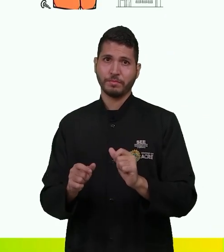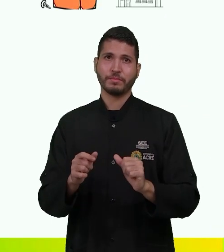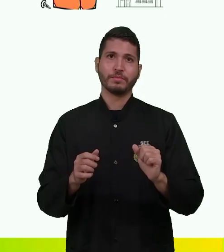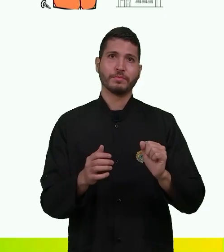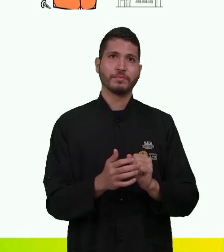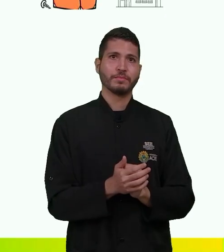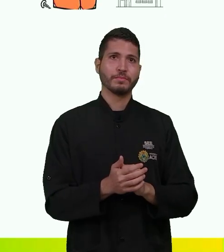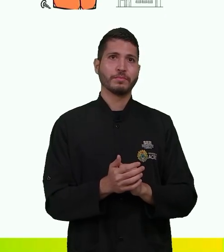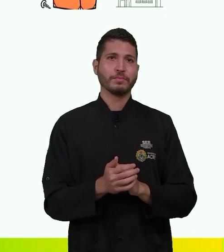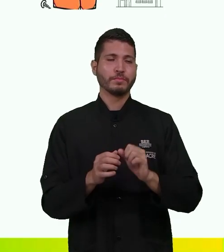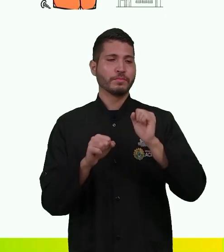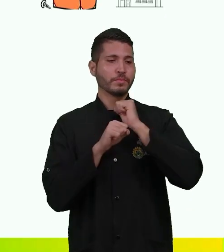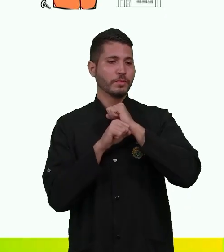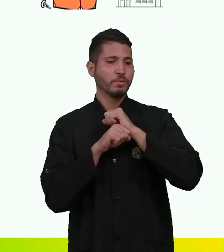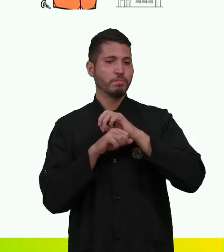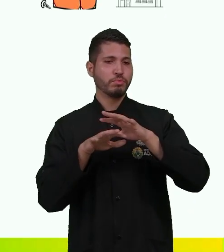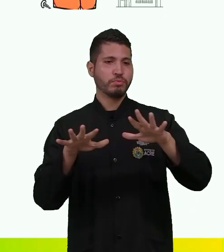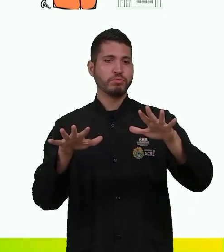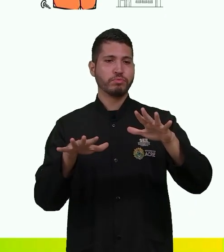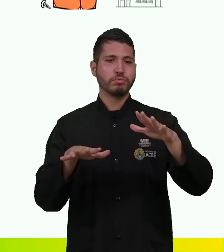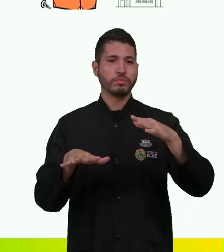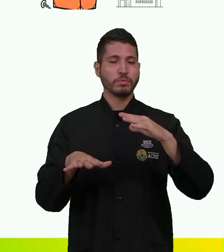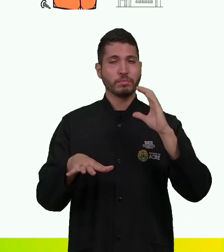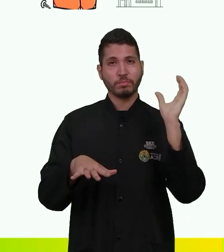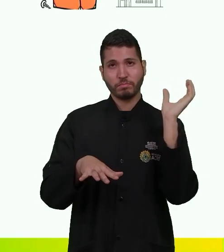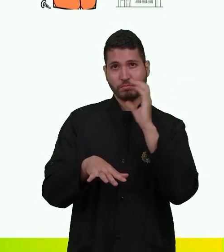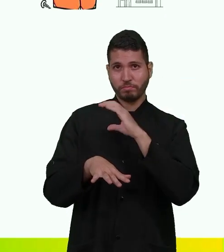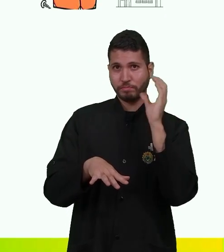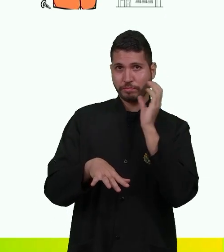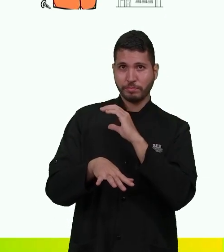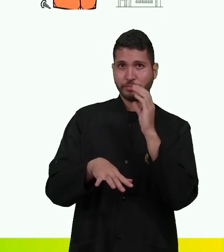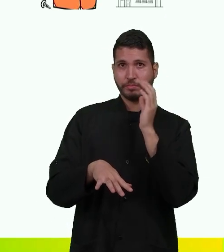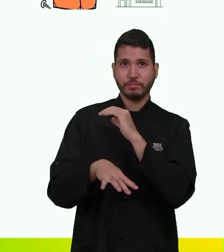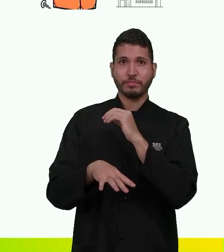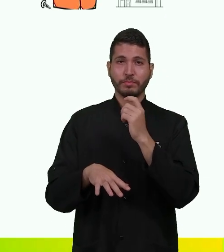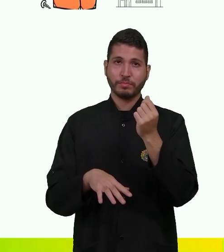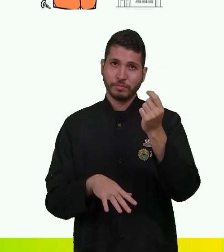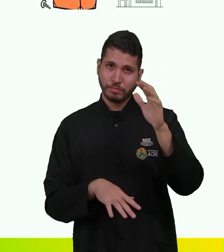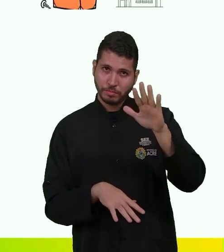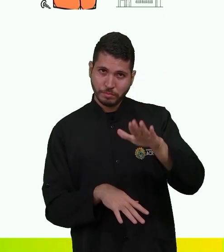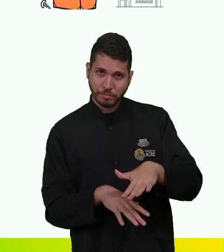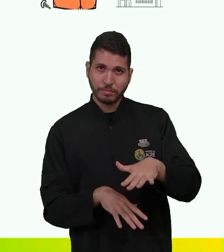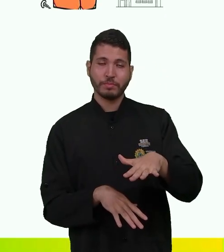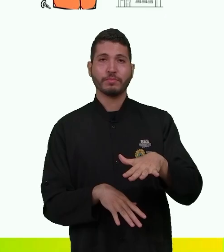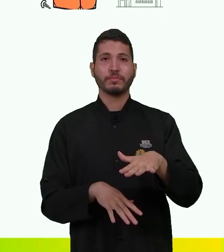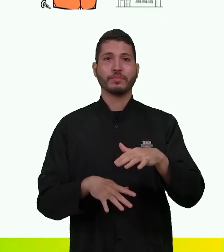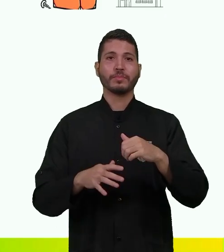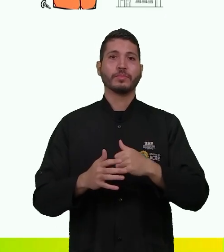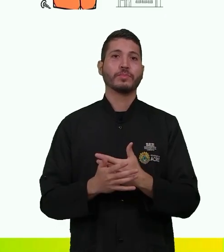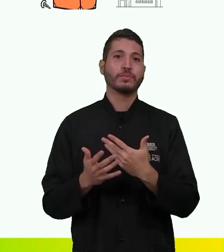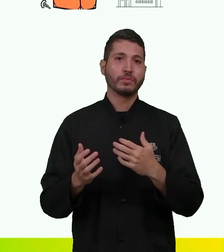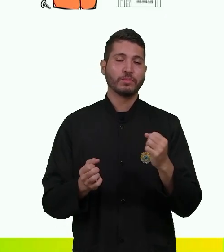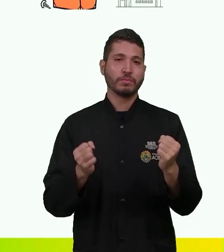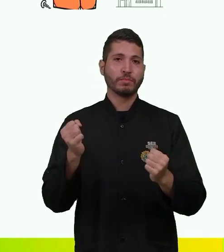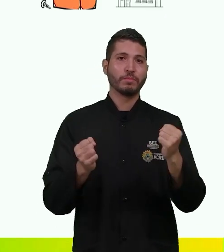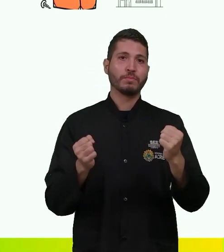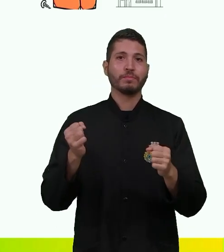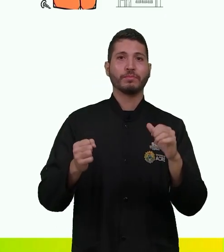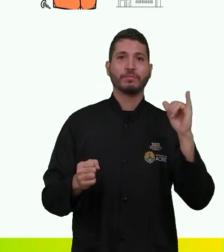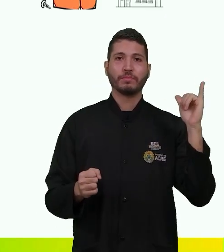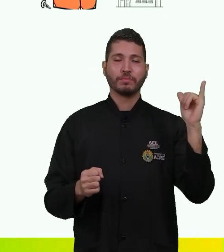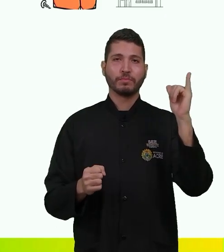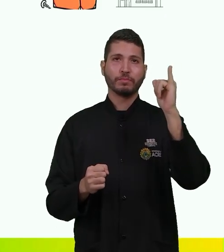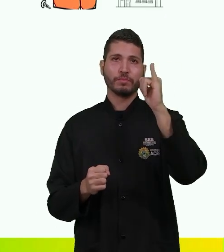distantes de forma mais rápida e barata. O avião e o carro, gente, possibilitou o transporte de